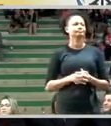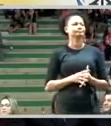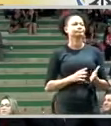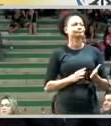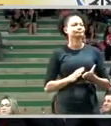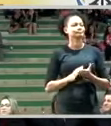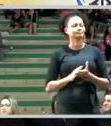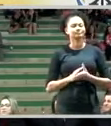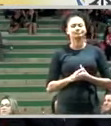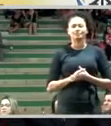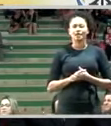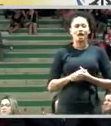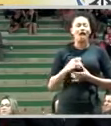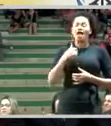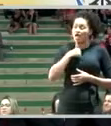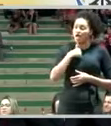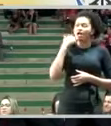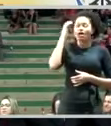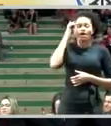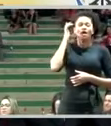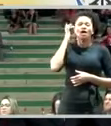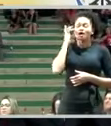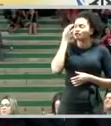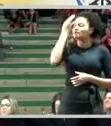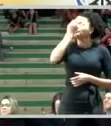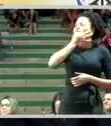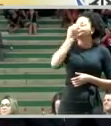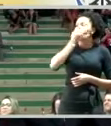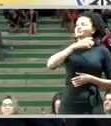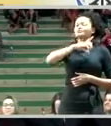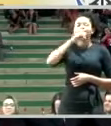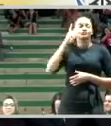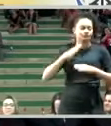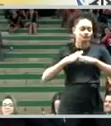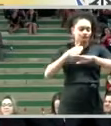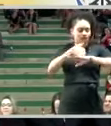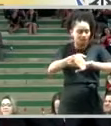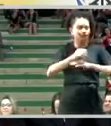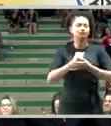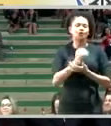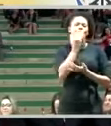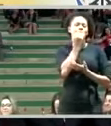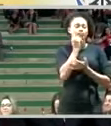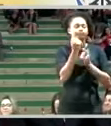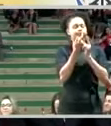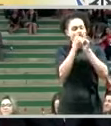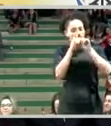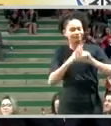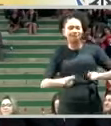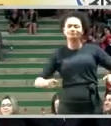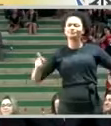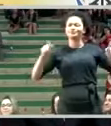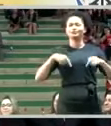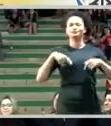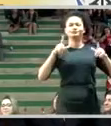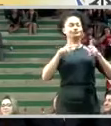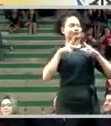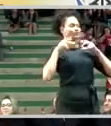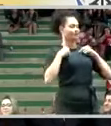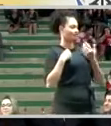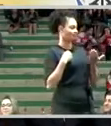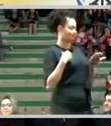Eu acho lindo que muitas vezes eu estava, um dia eu fui almoçar numa churrascaria e o garçom, quando me viu,